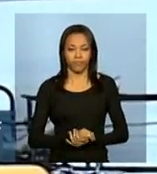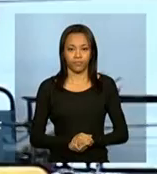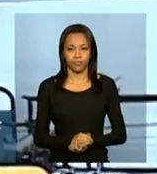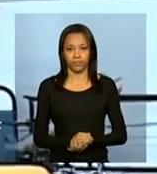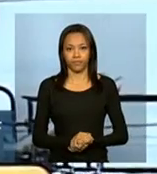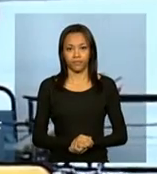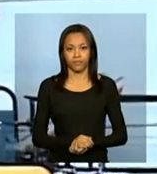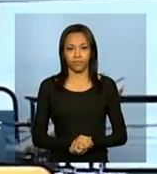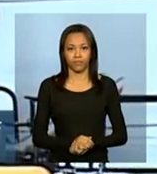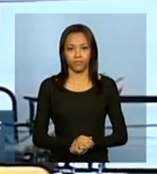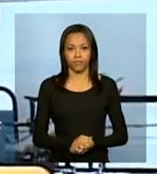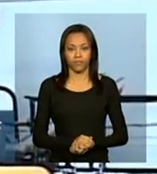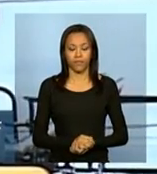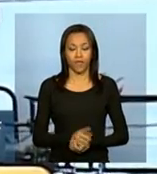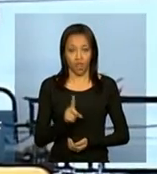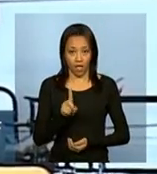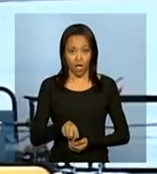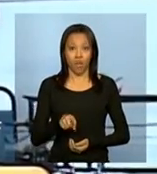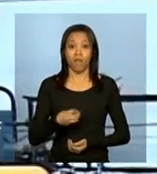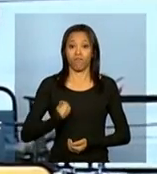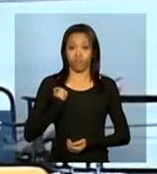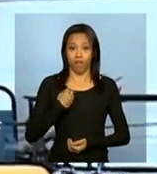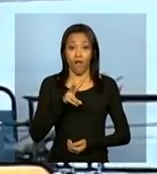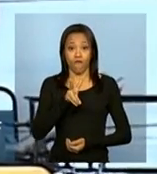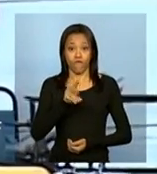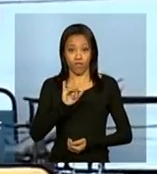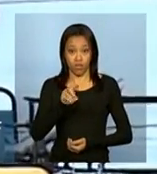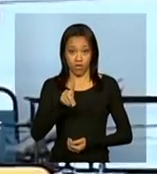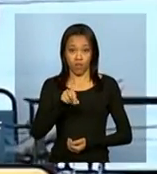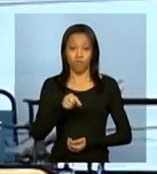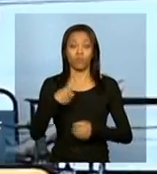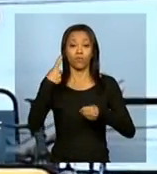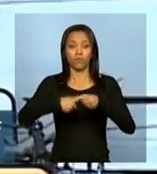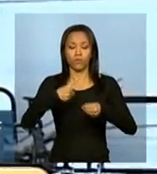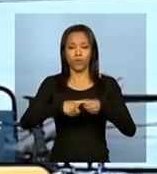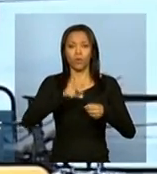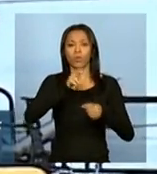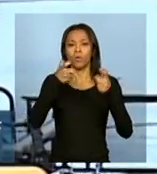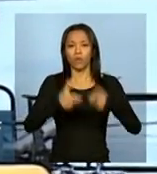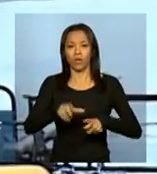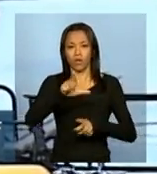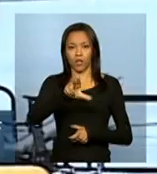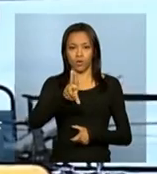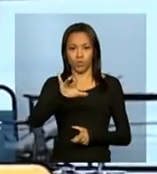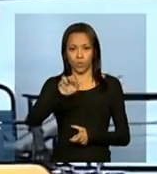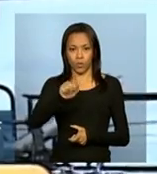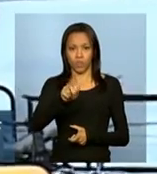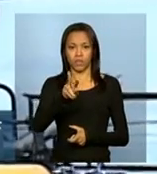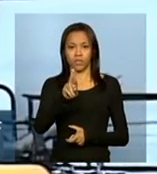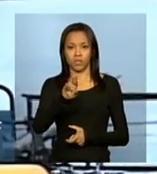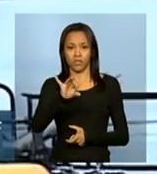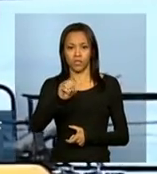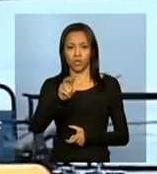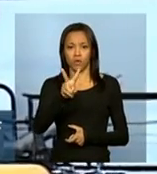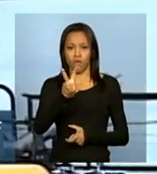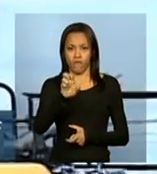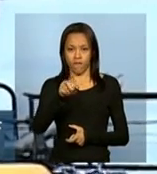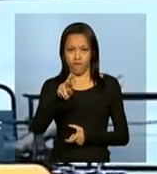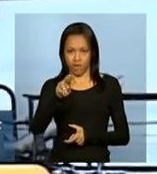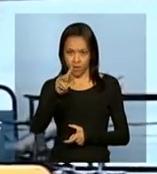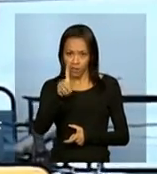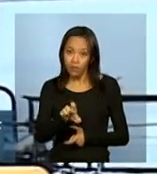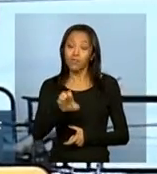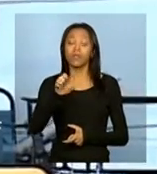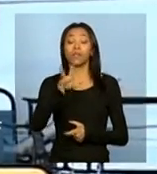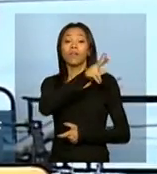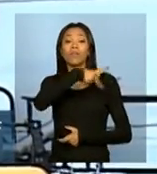descarregada são imagens ao vivo de Lucas do Rio Verde onde a presidenta Dilma Rousseff faz então a